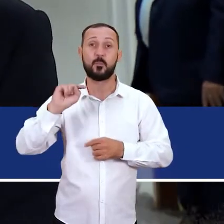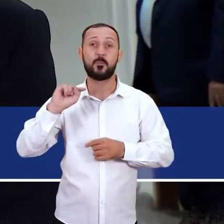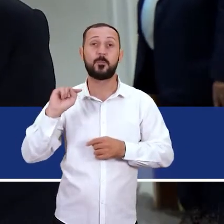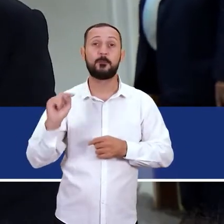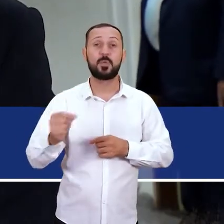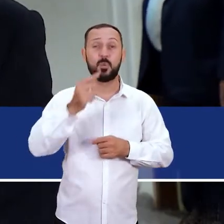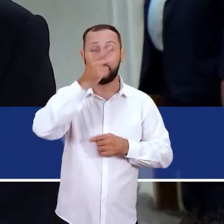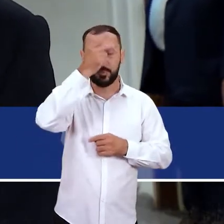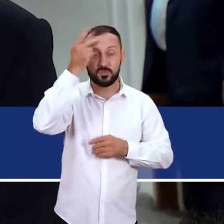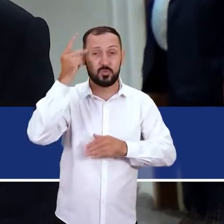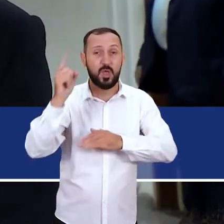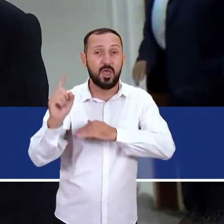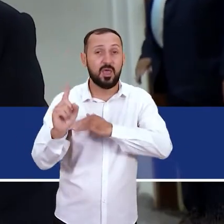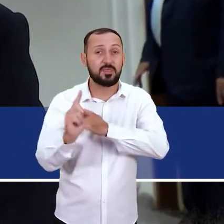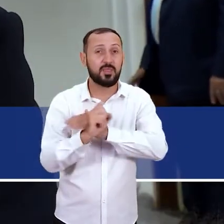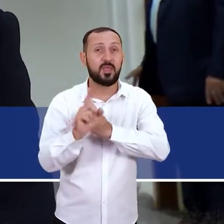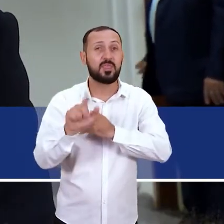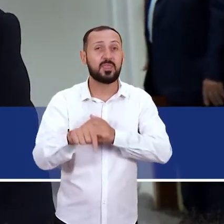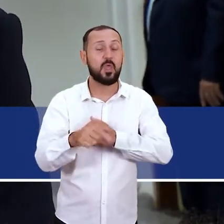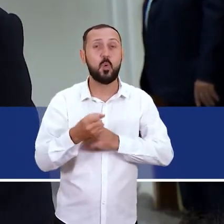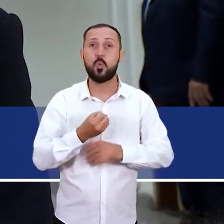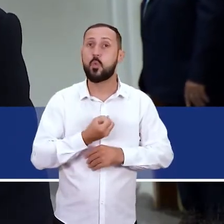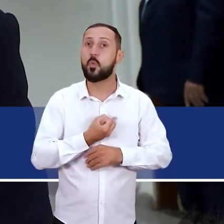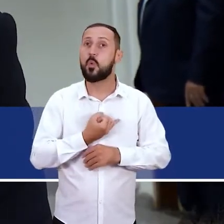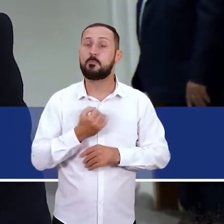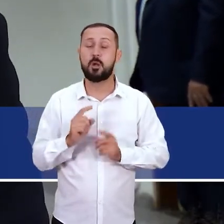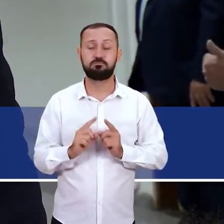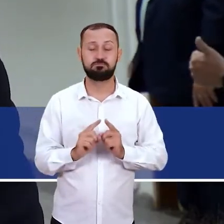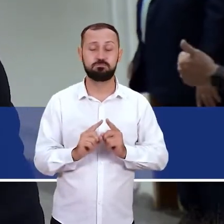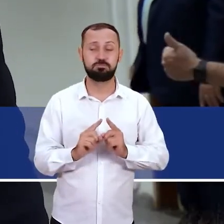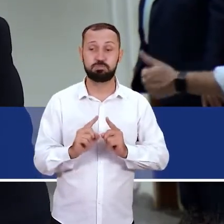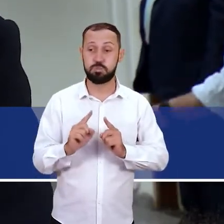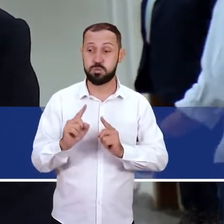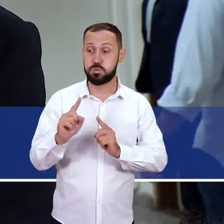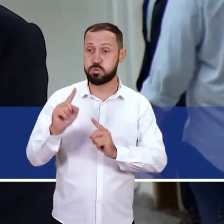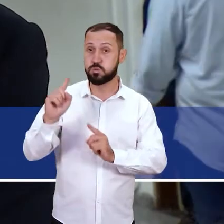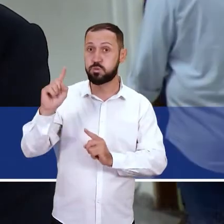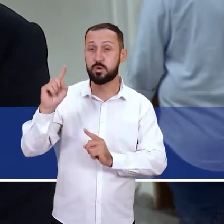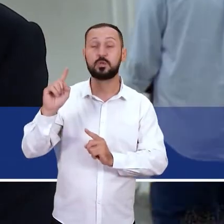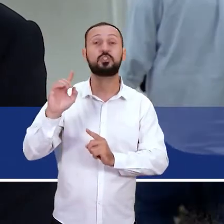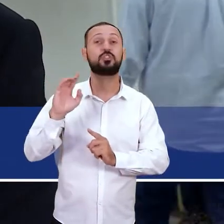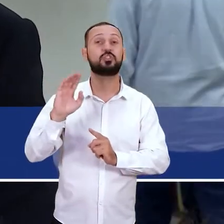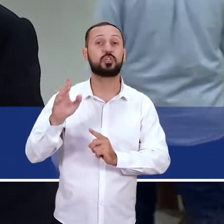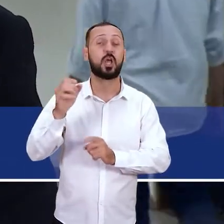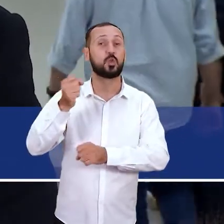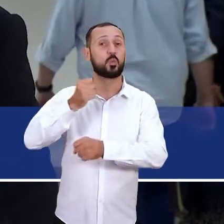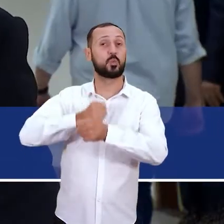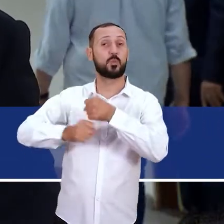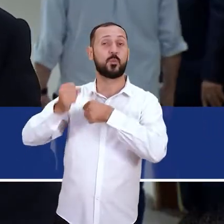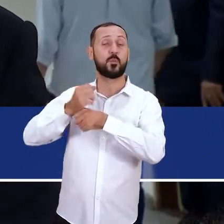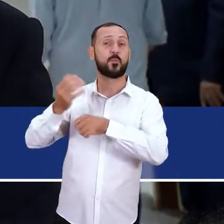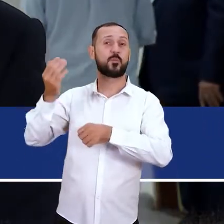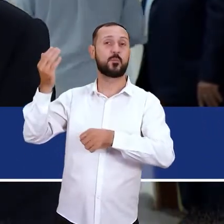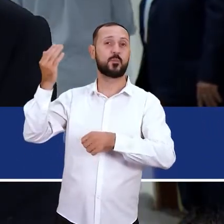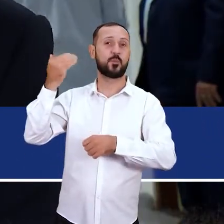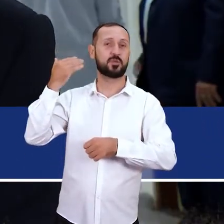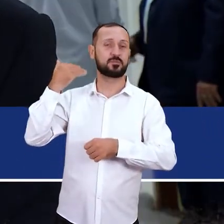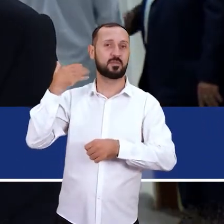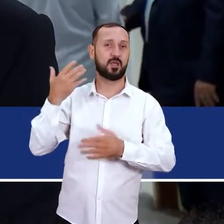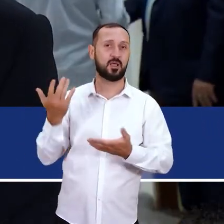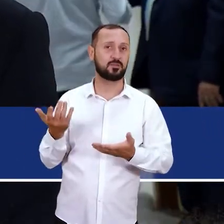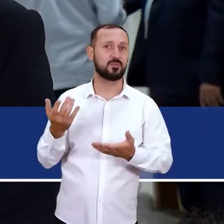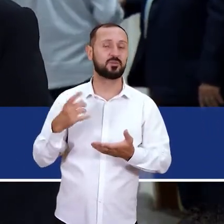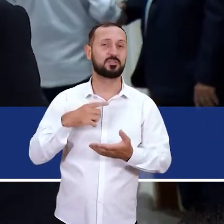354.139 pessoas, o que é um atendimento muito significativo. Crescemos 8,37% em relação ao